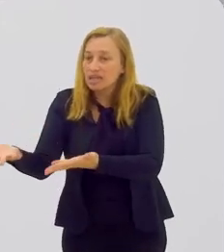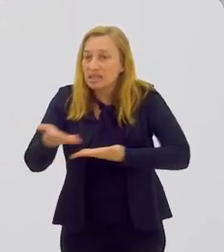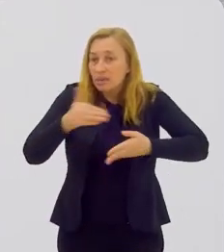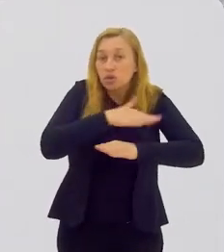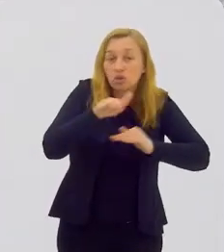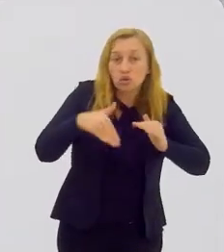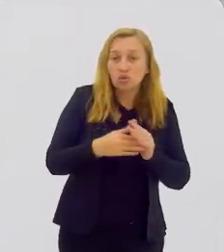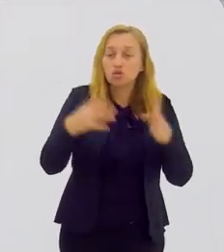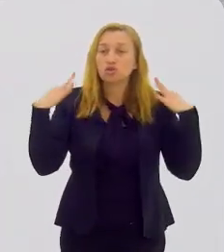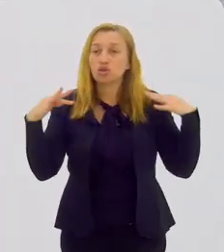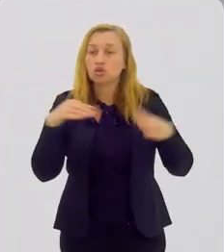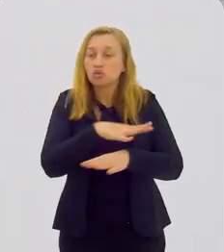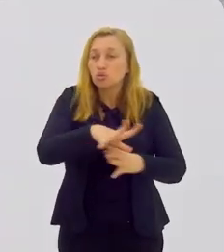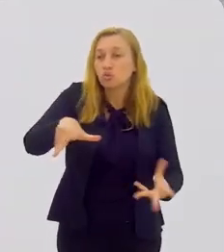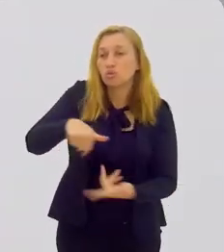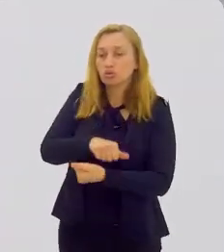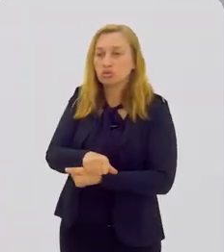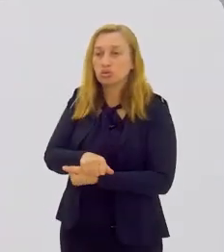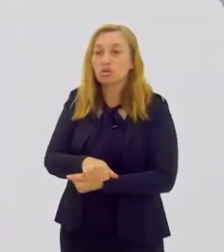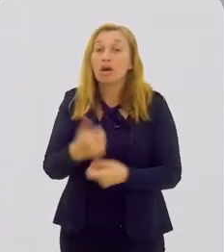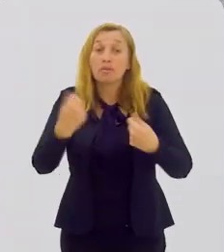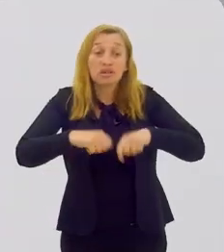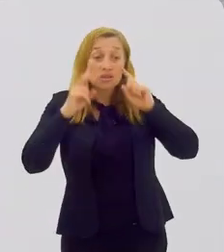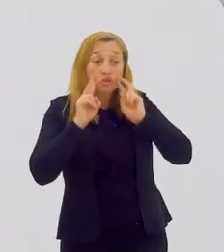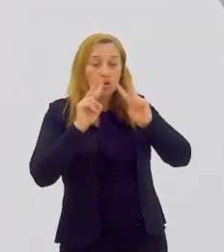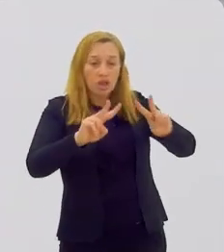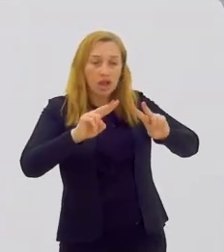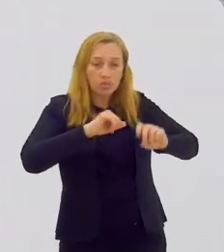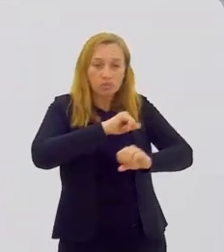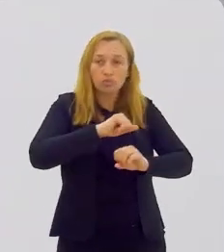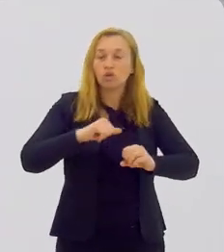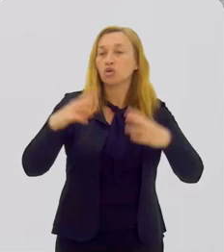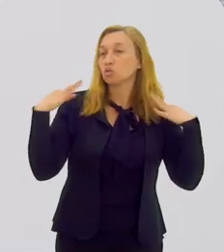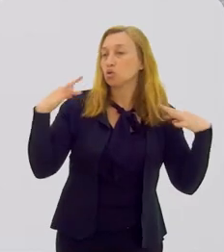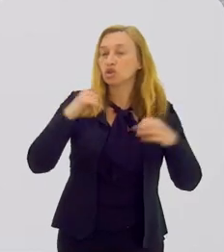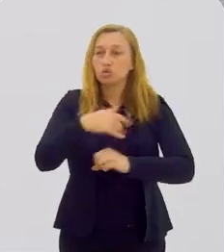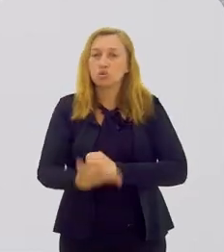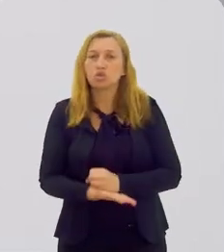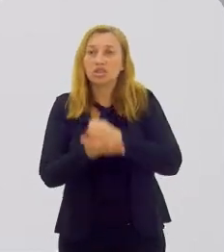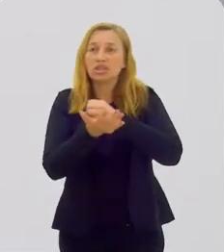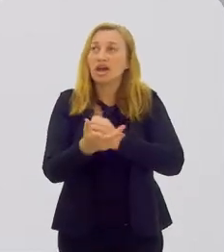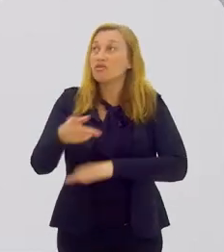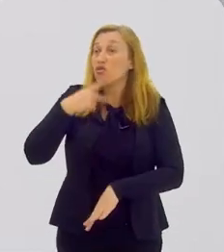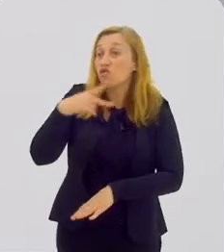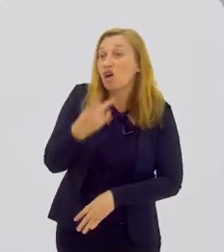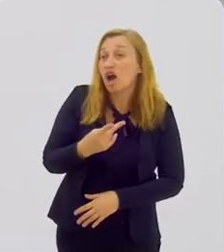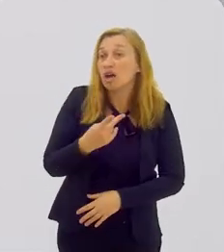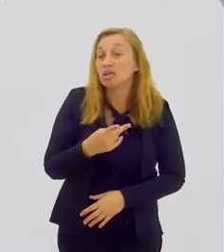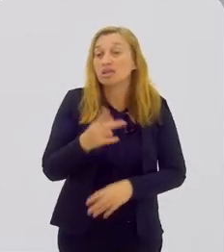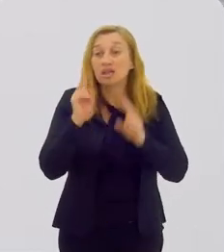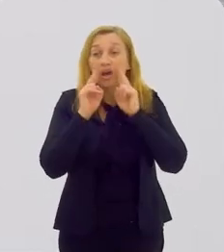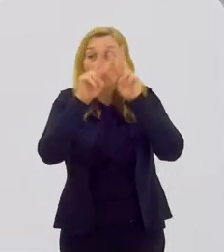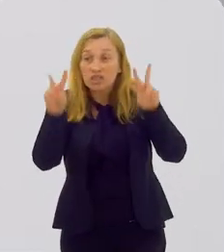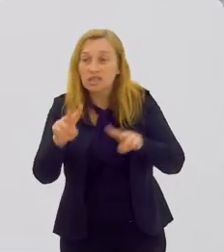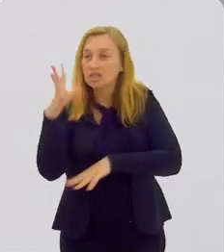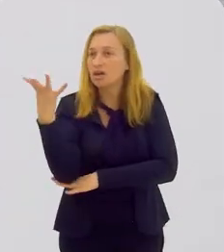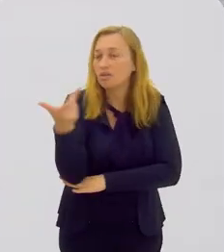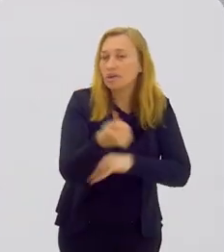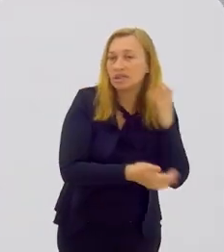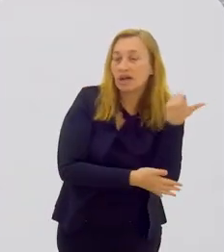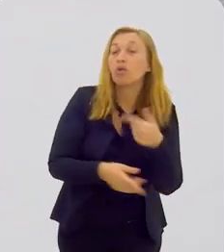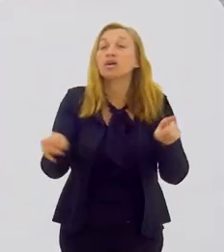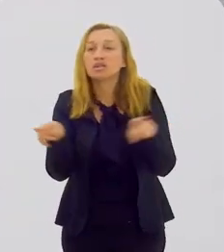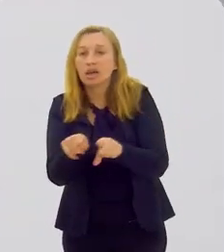inteiro. Acho que o Rio precisa realmente olhar para um turismo sustentável. E quando eu digo sustentável, eu estou falando do ponto de